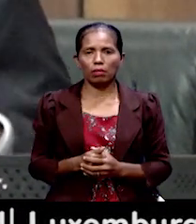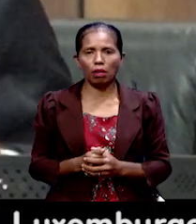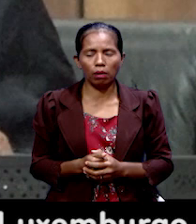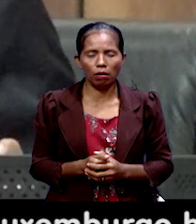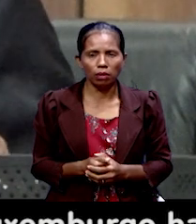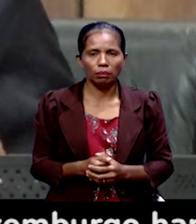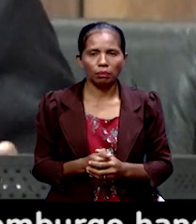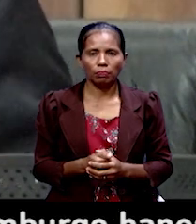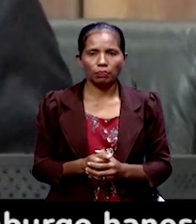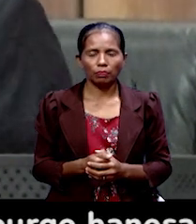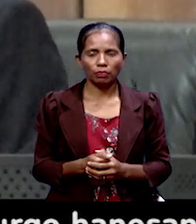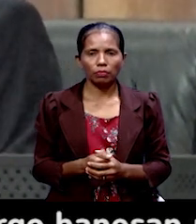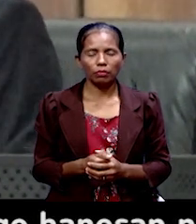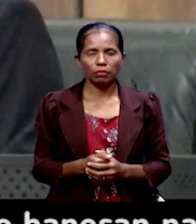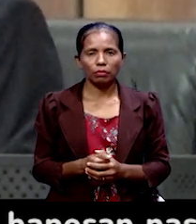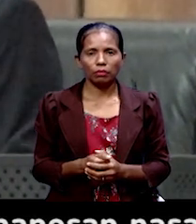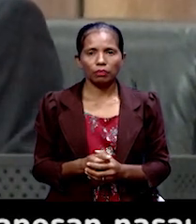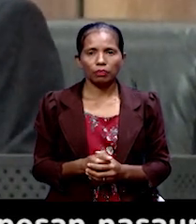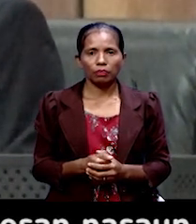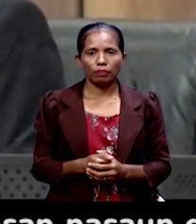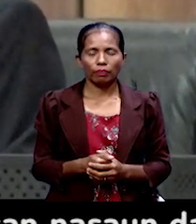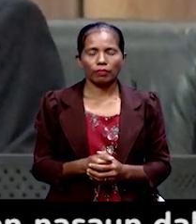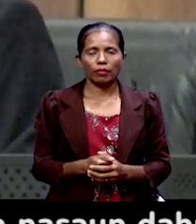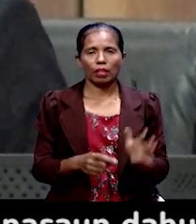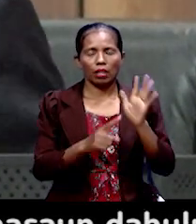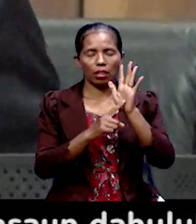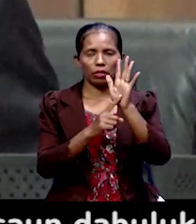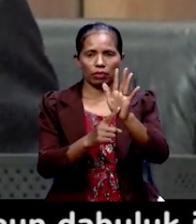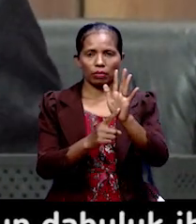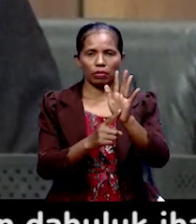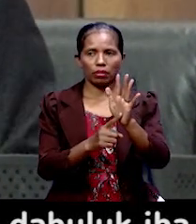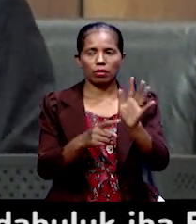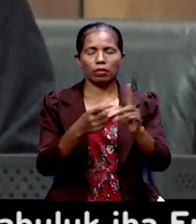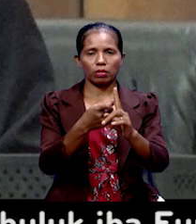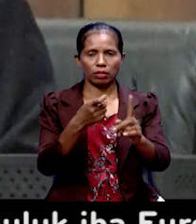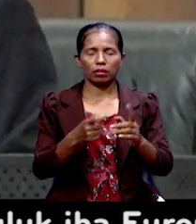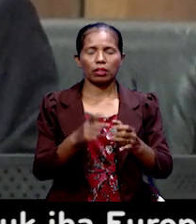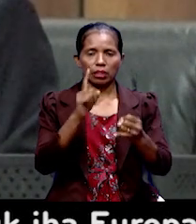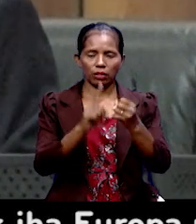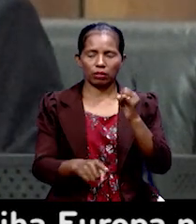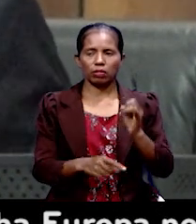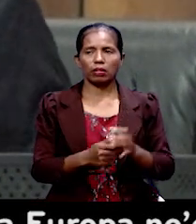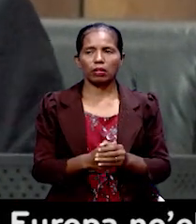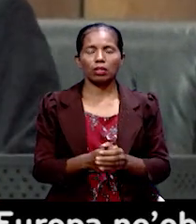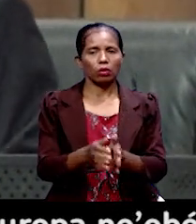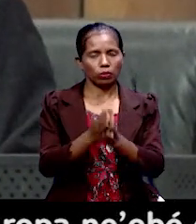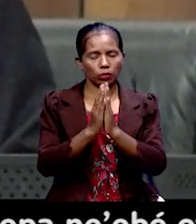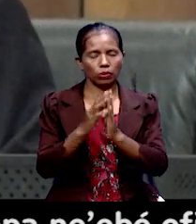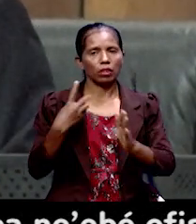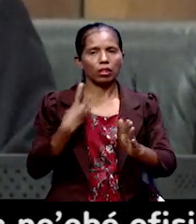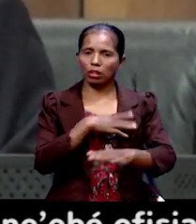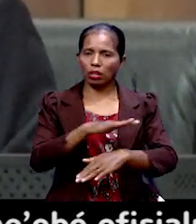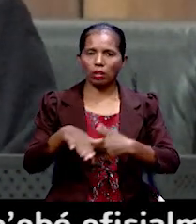ser nehoto dilio ida ao pronunciar ikus ne exige prudência e